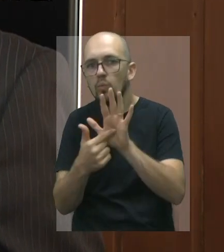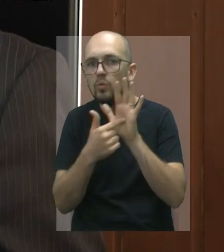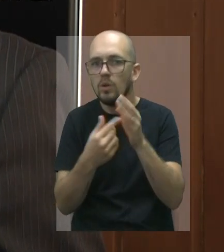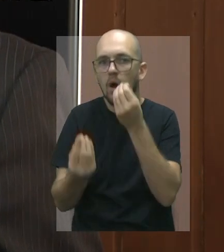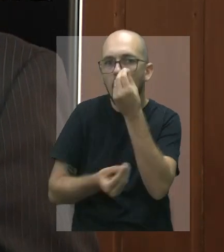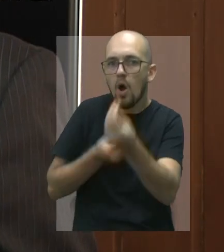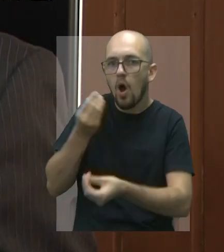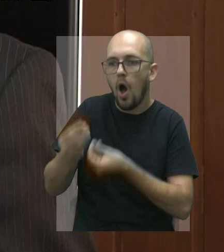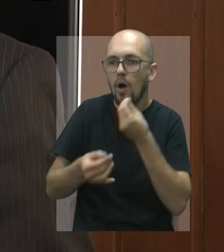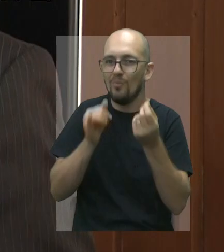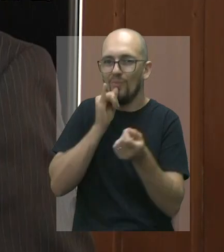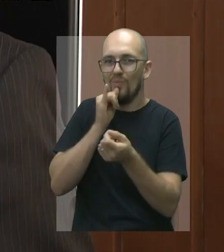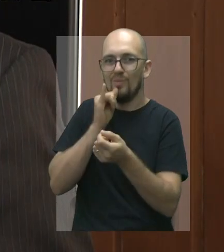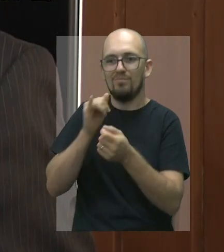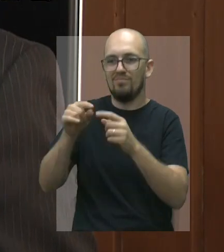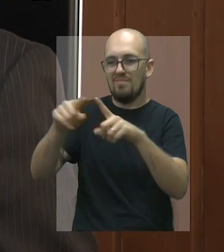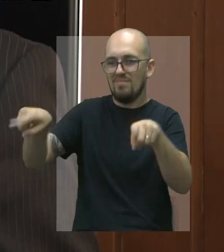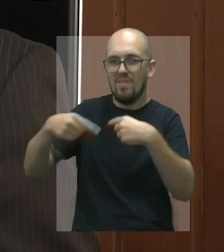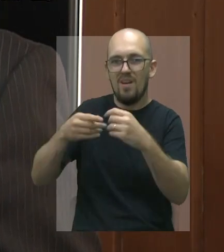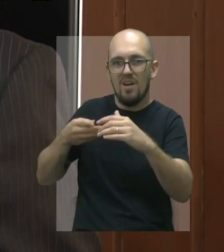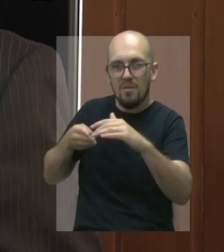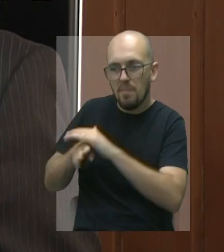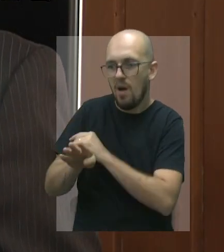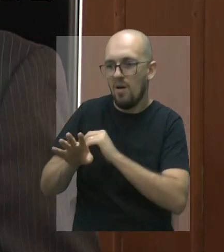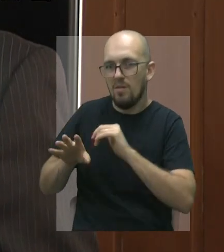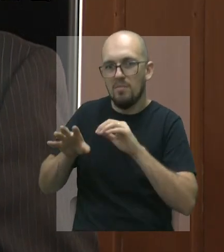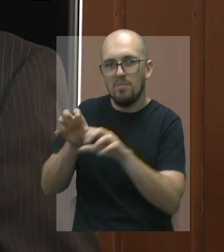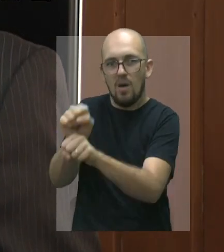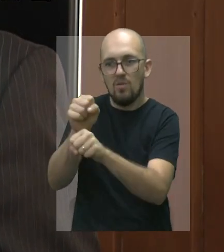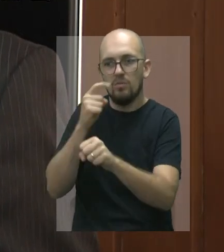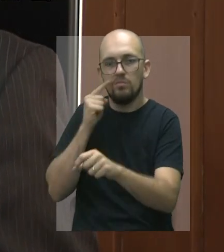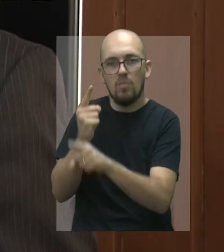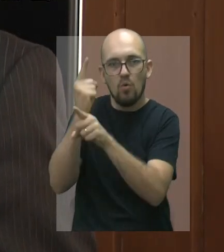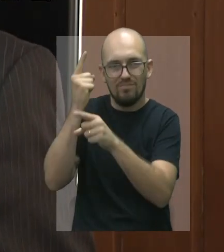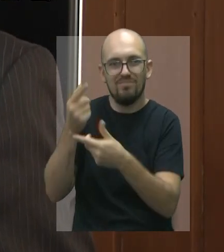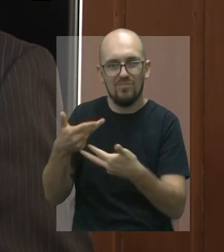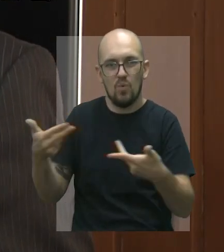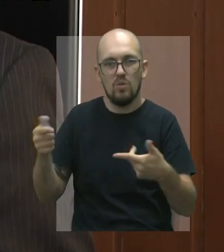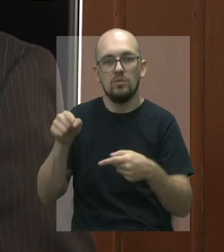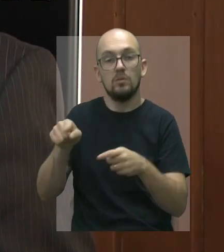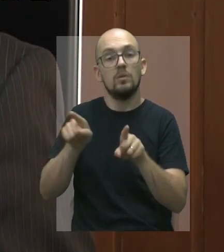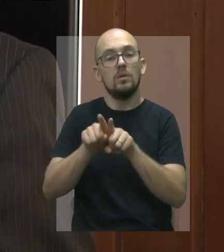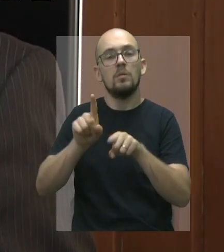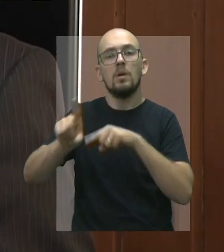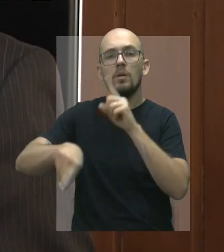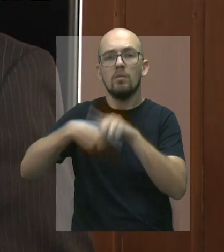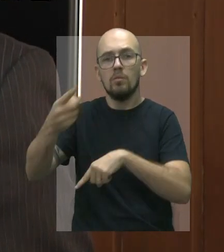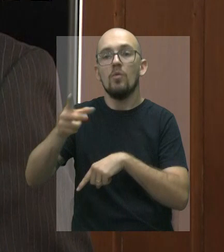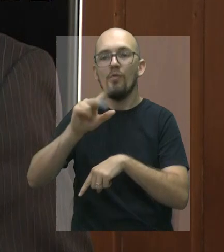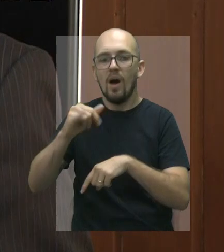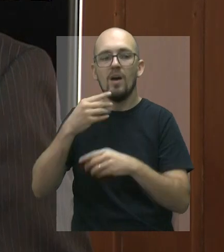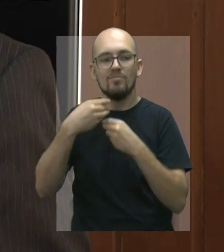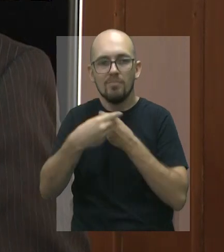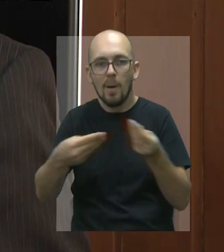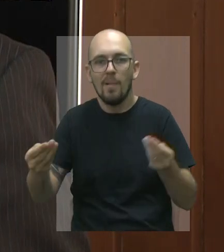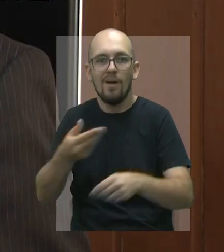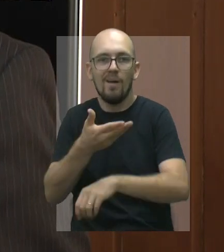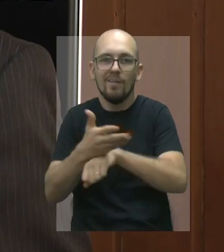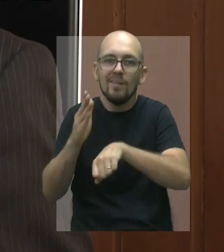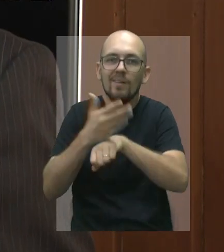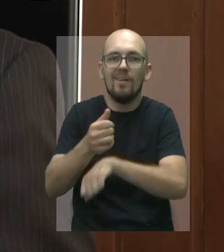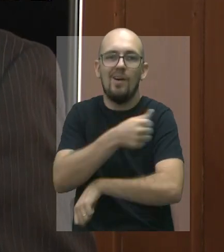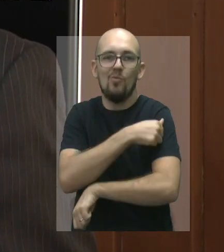o atendimento de ocorrências e tudo mais, e depois vão passar situações concretas para que aqueles alunos que se inscreveram para